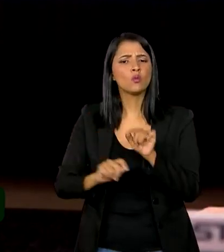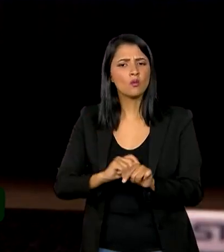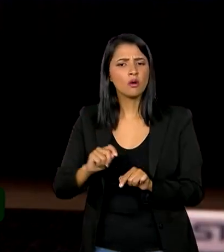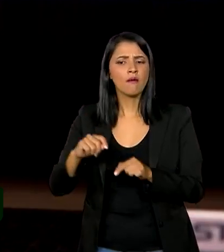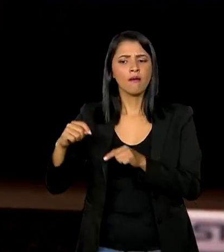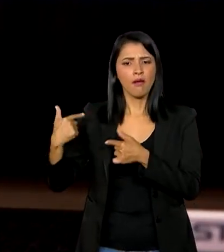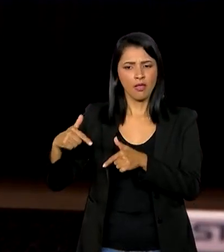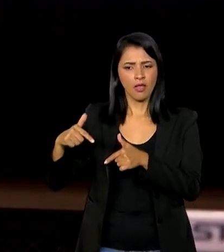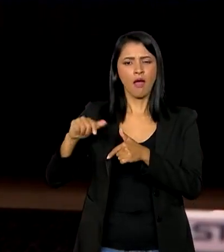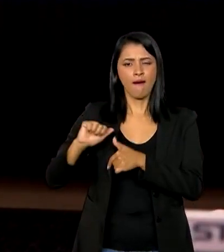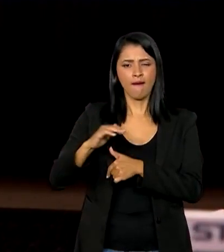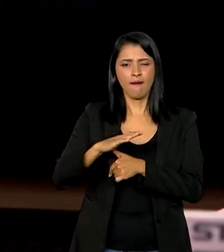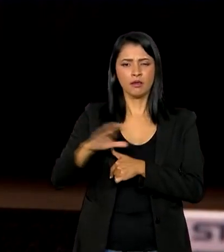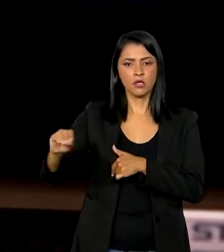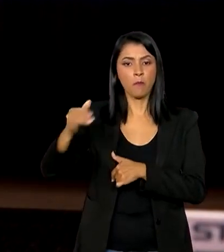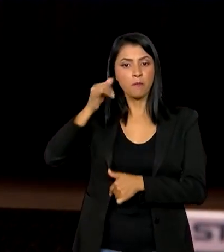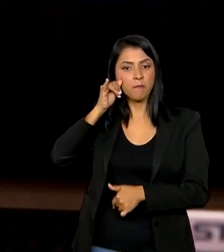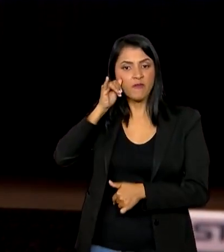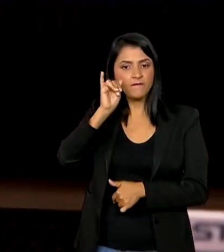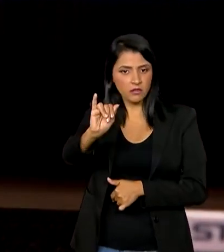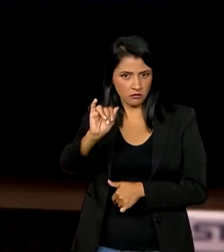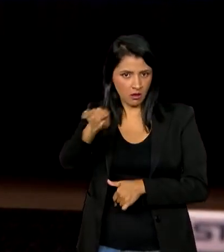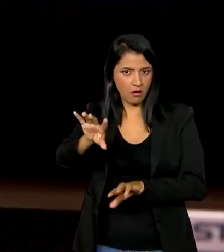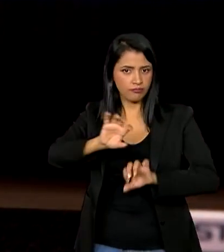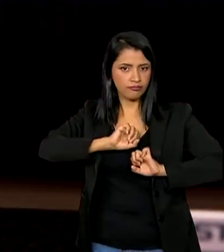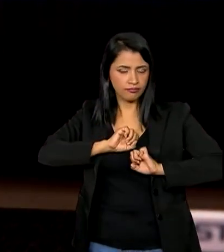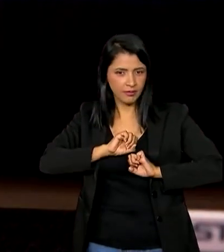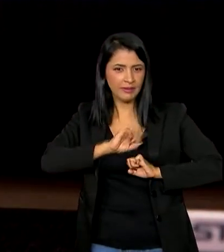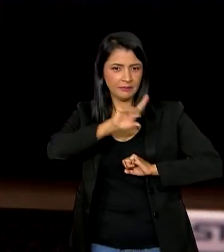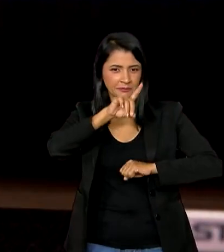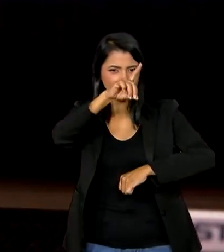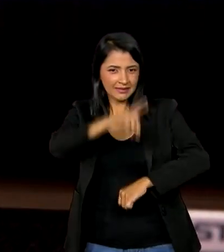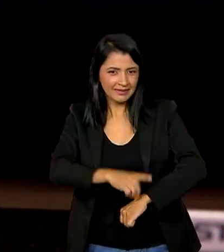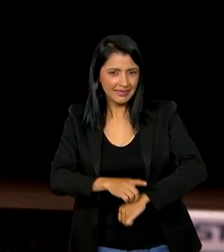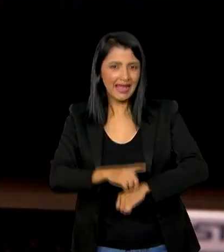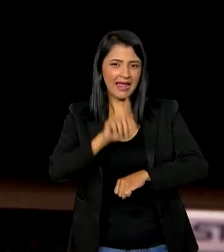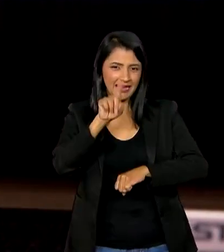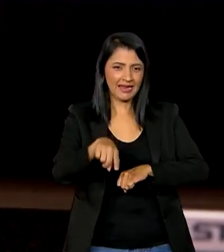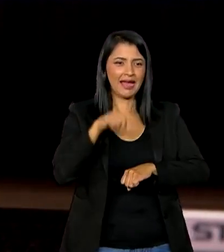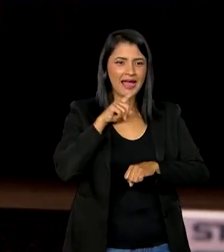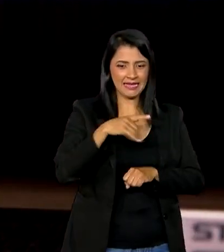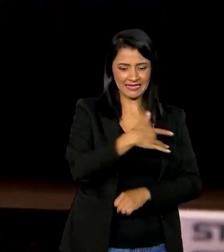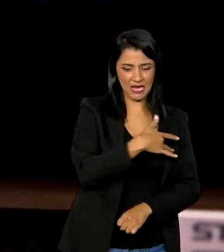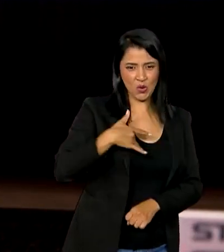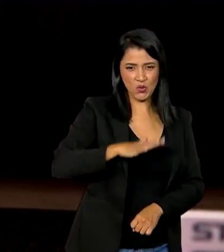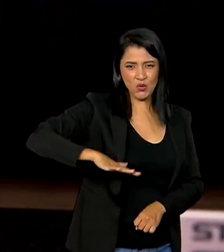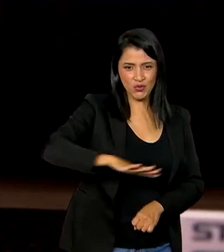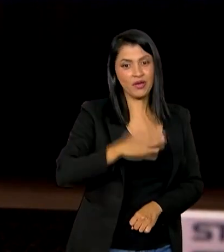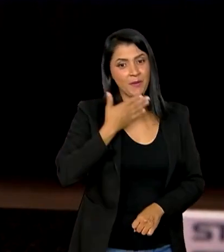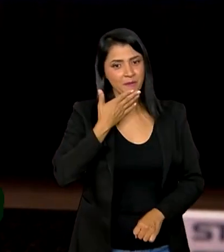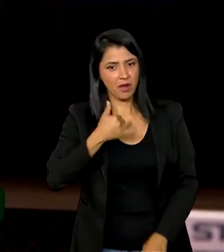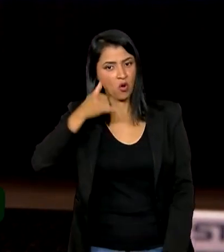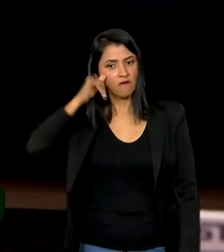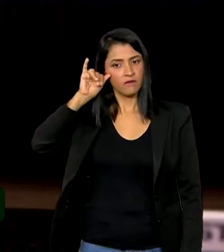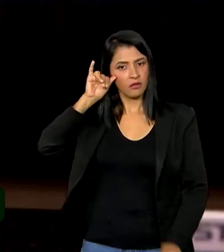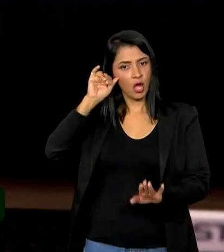ambulatorial, hospitalar, nós fazemos, ou então a chegada de insumos, como são os